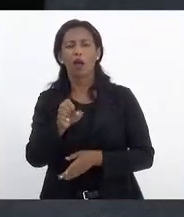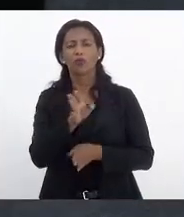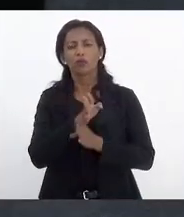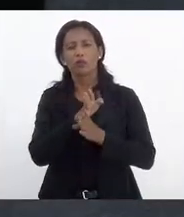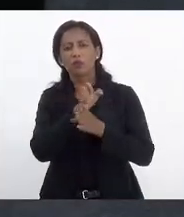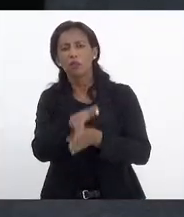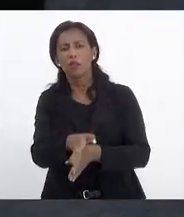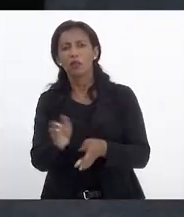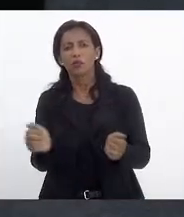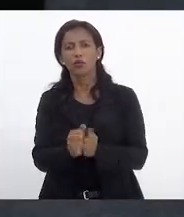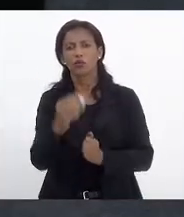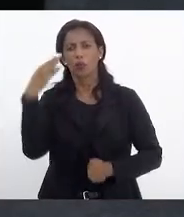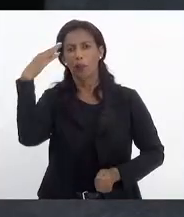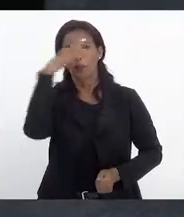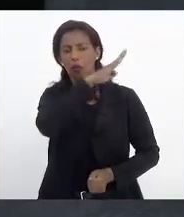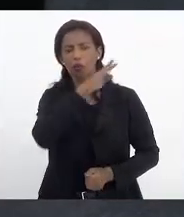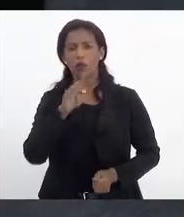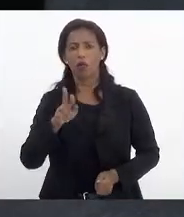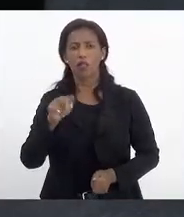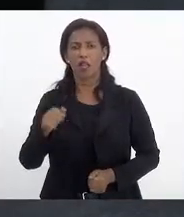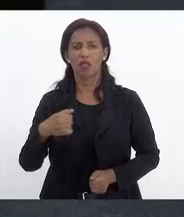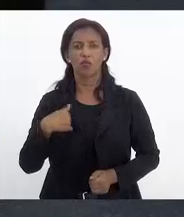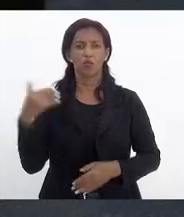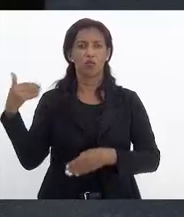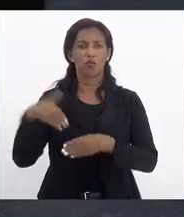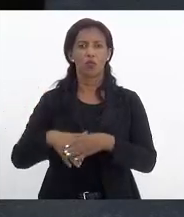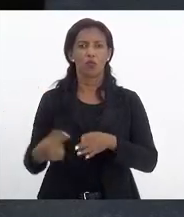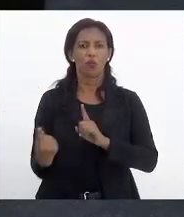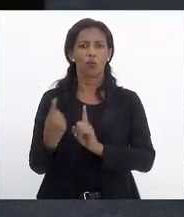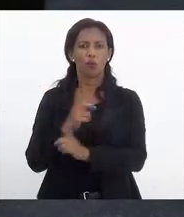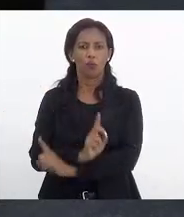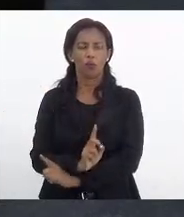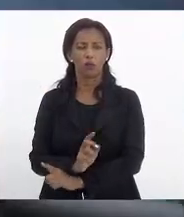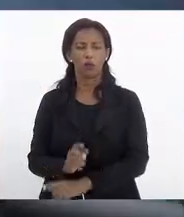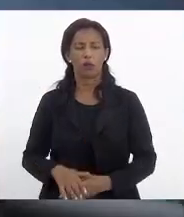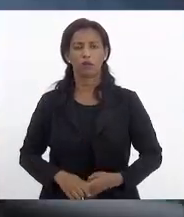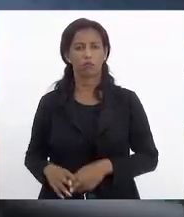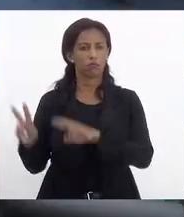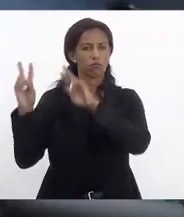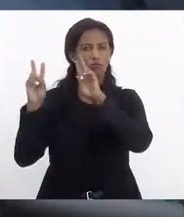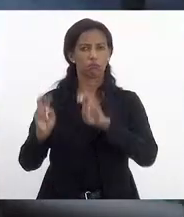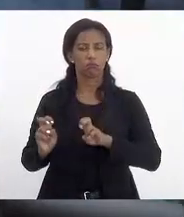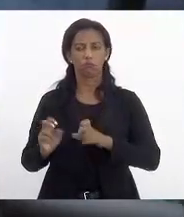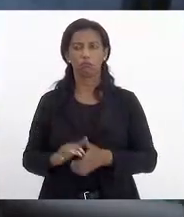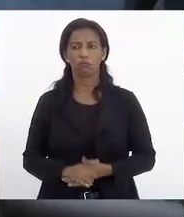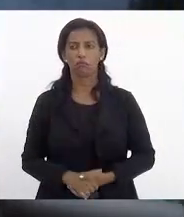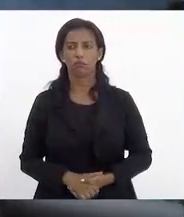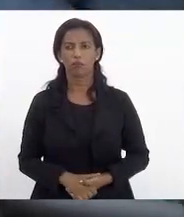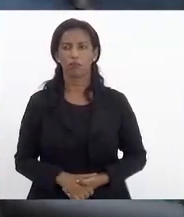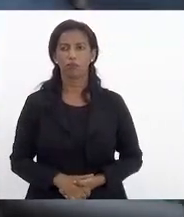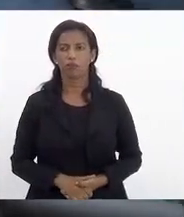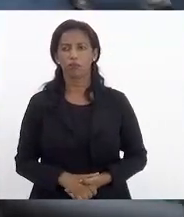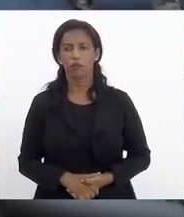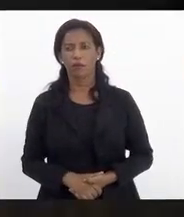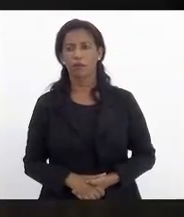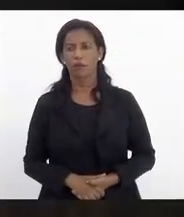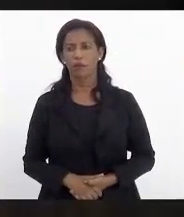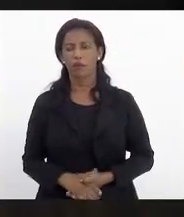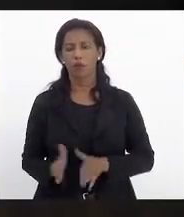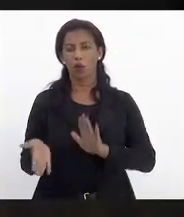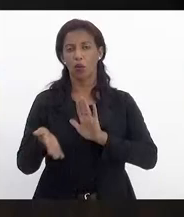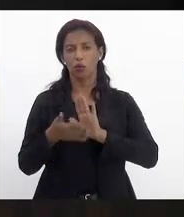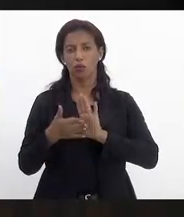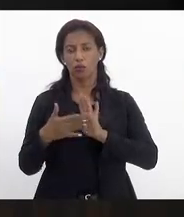alinhando com Bolsonaro e Guedes. O voto no mérito é contrário à matéria. Questão de ordem. Com os